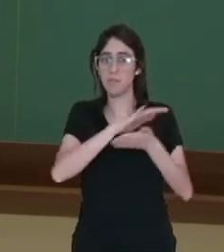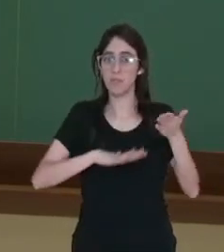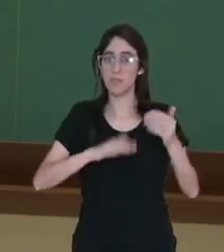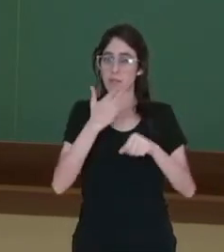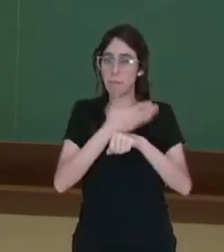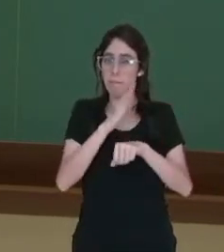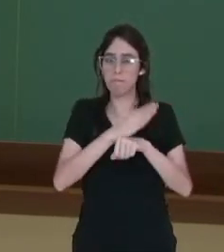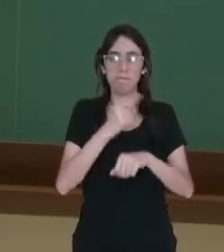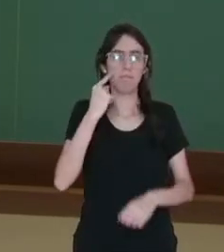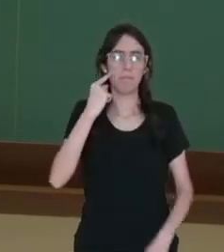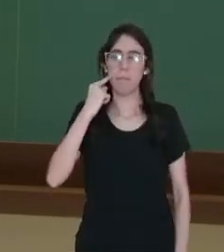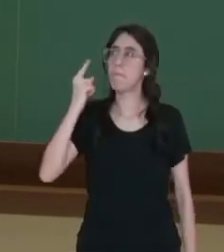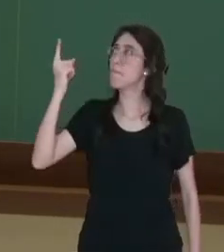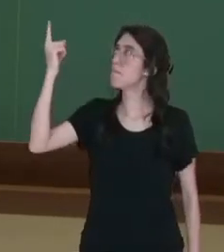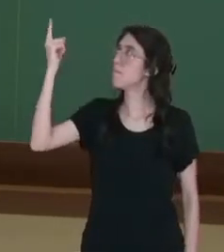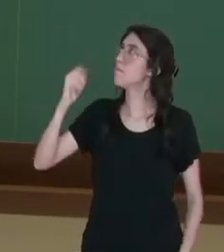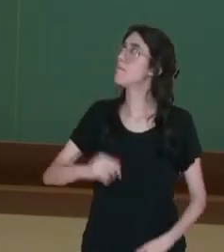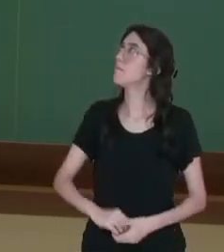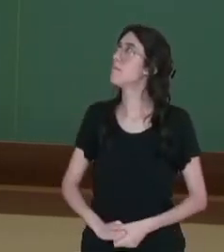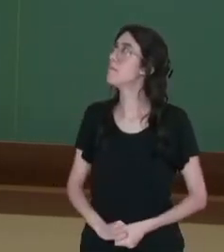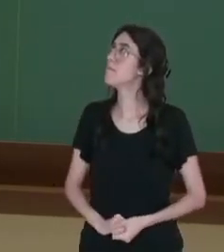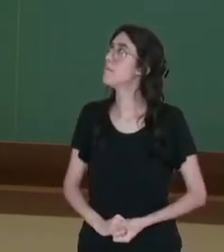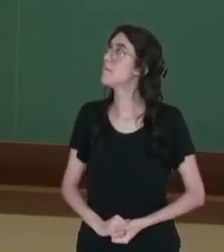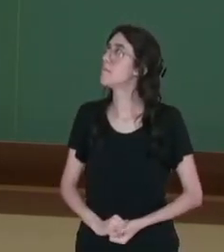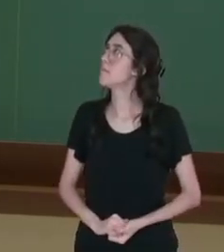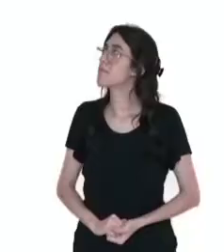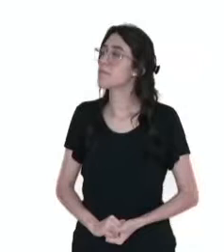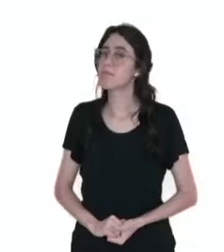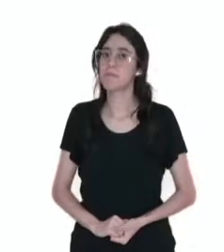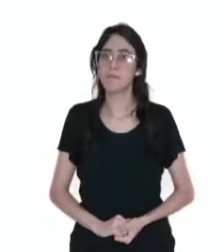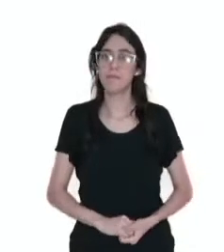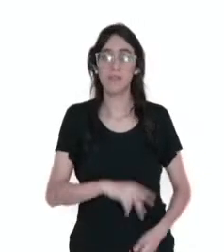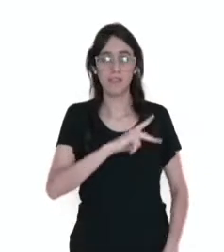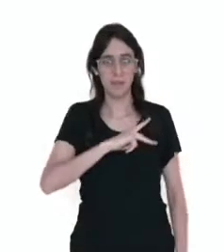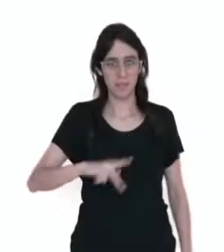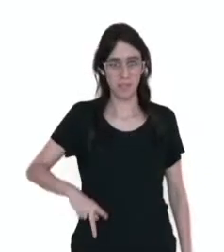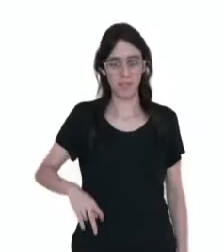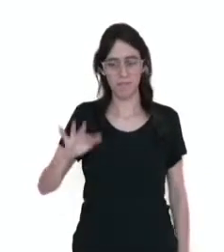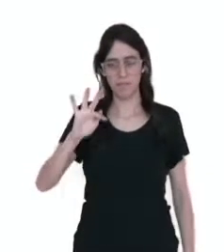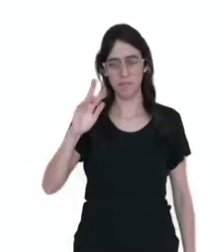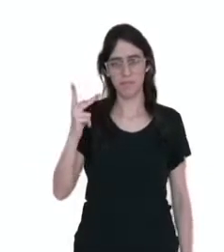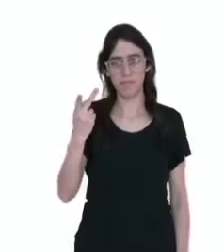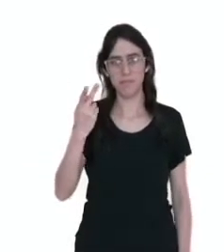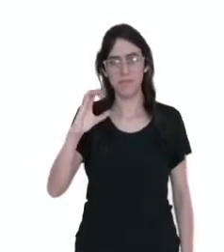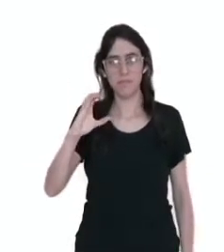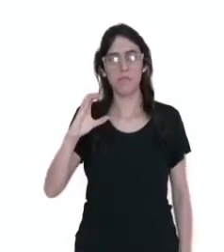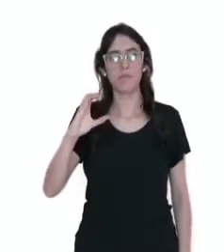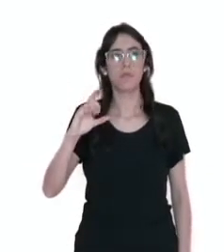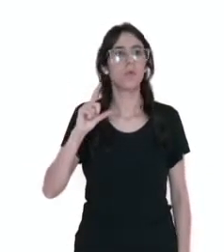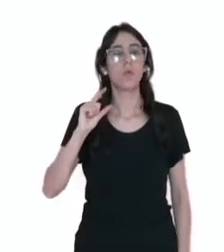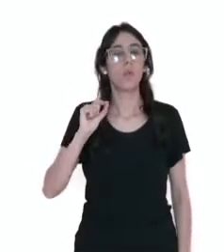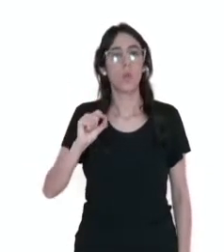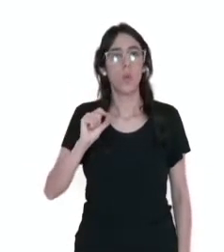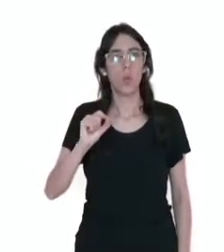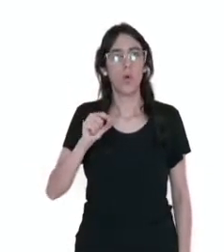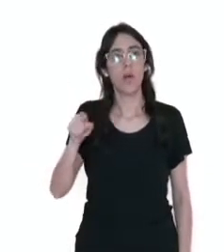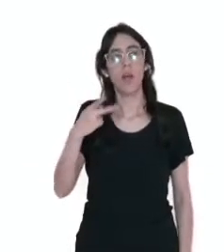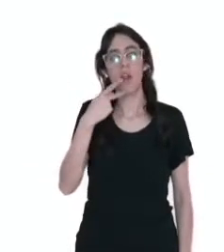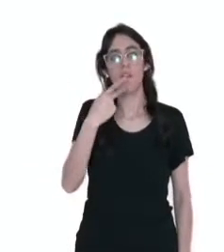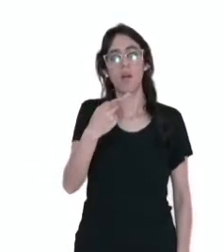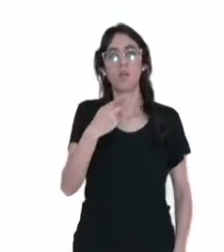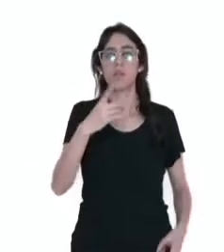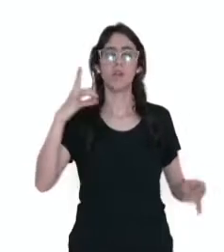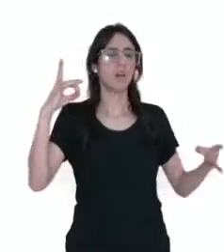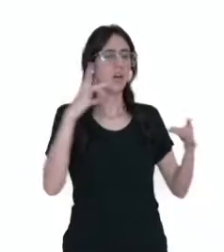conversar? Acompanha comigo a leitura do texto. O presidente Fernando Henrique Cardoso resumiu: é o fim da era Vargas